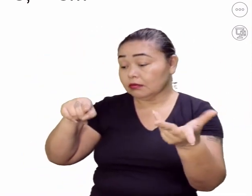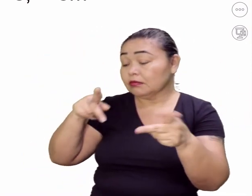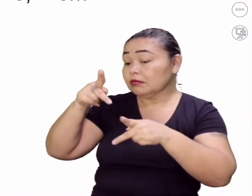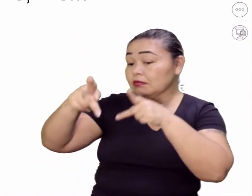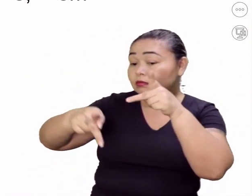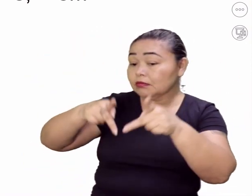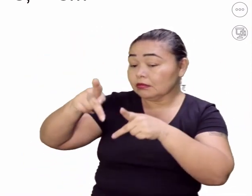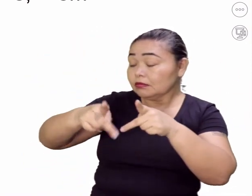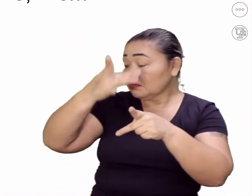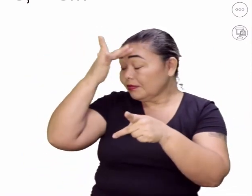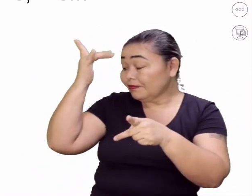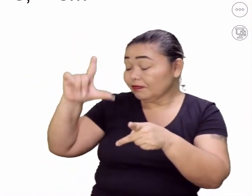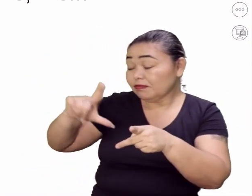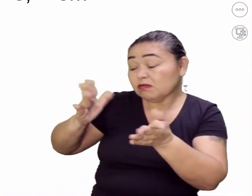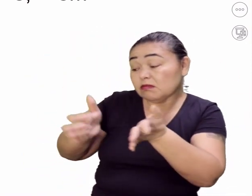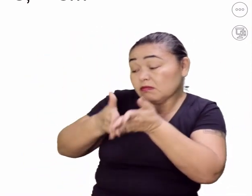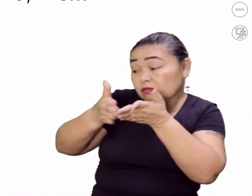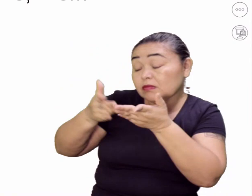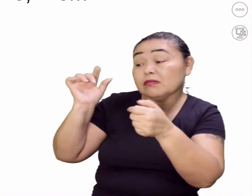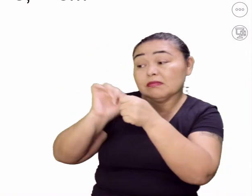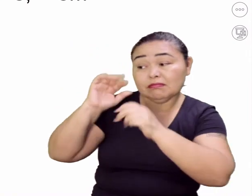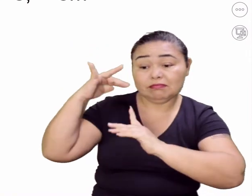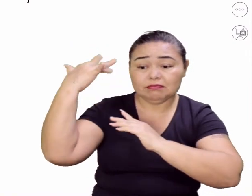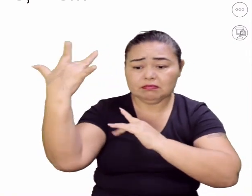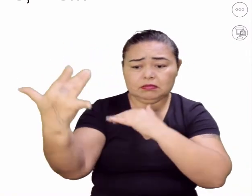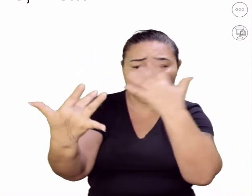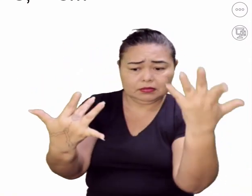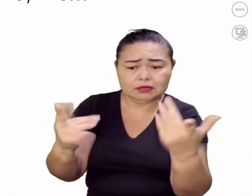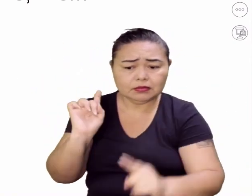pobres e famintas. Olha só.